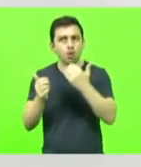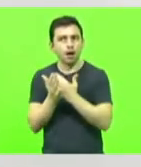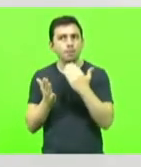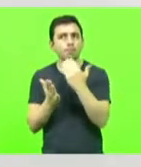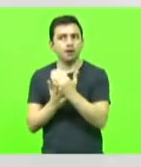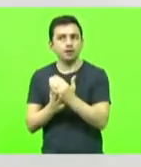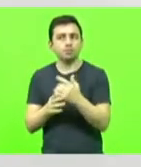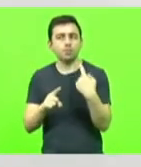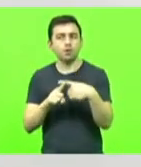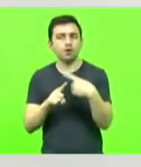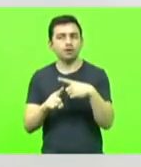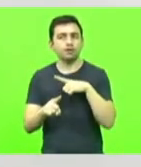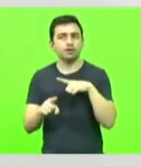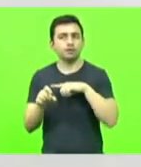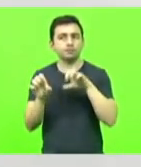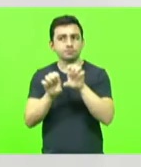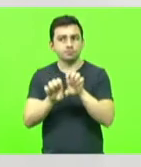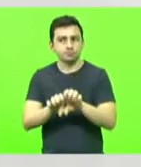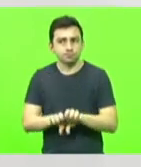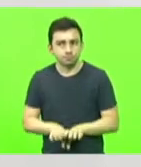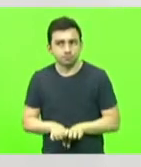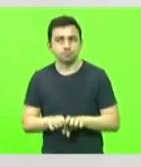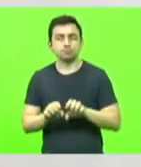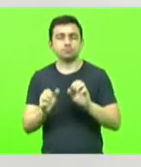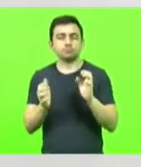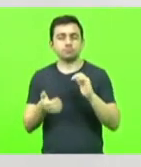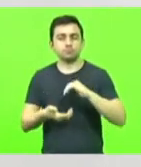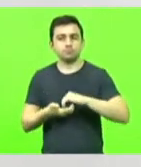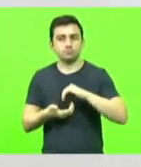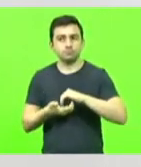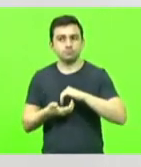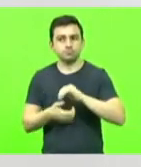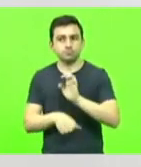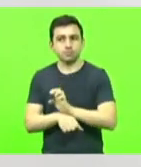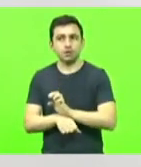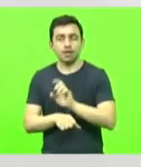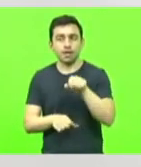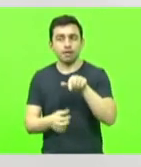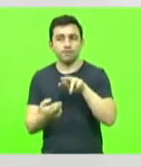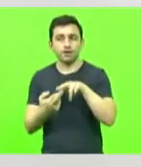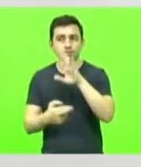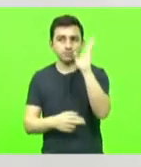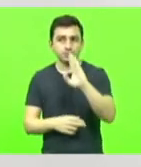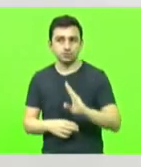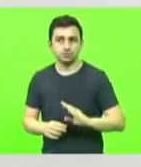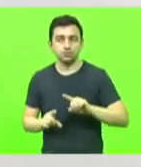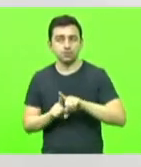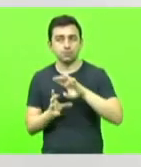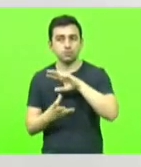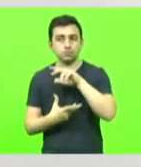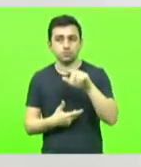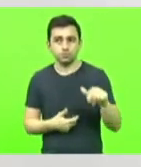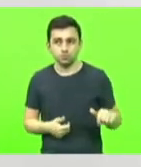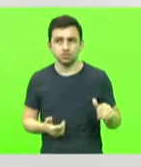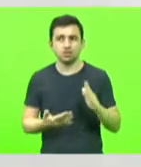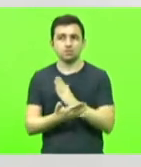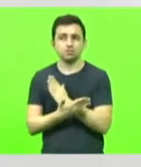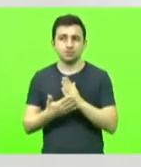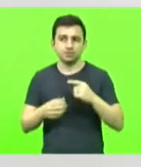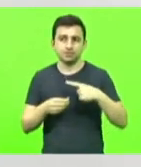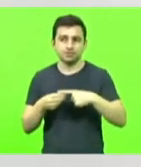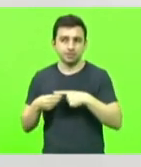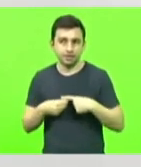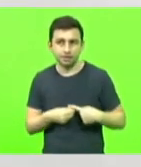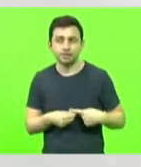nossa orgulhosa Defesa Civil Estadual, sendo referência nacional e internacional, assim como algumas cidades referenciais aqui em